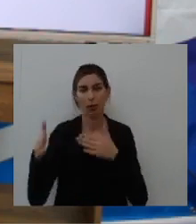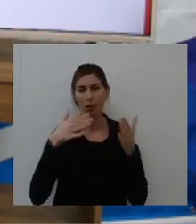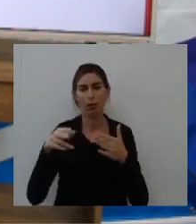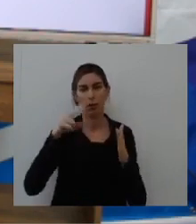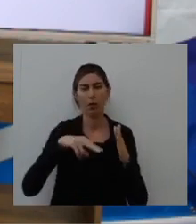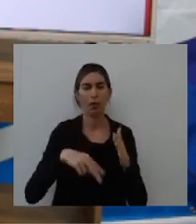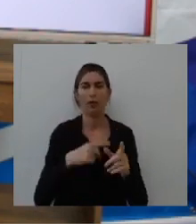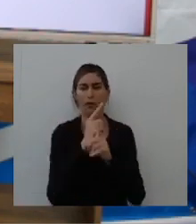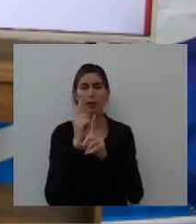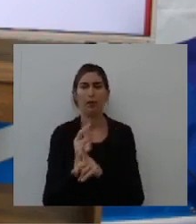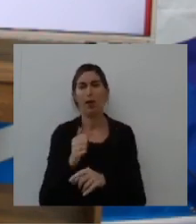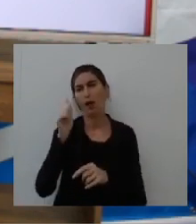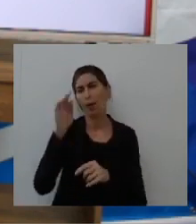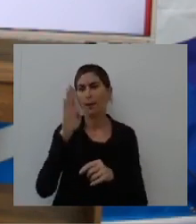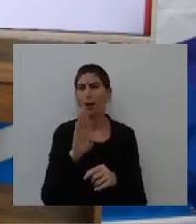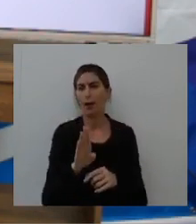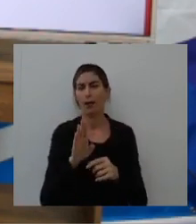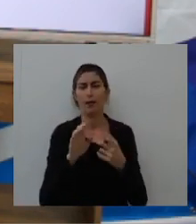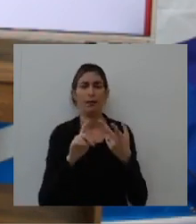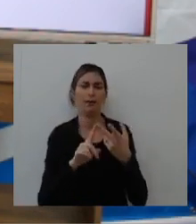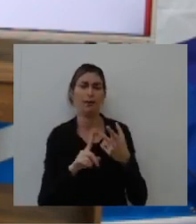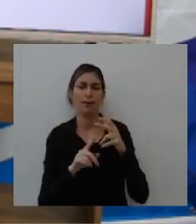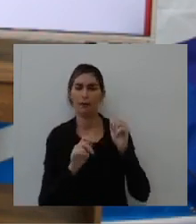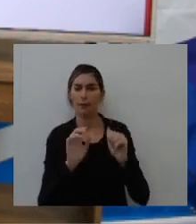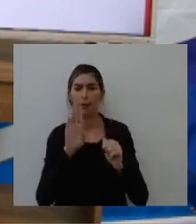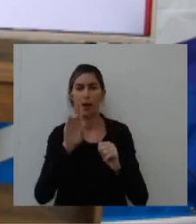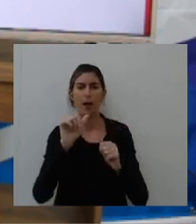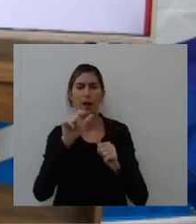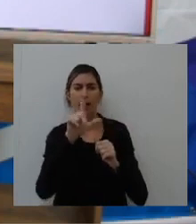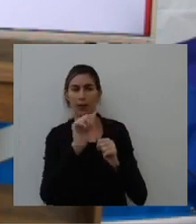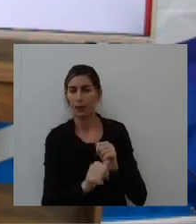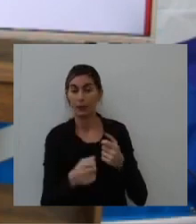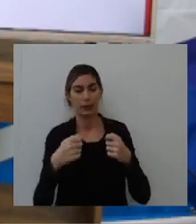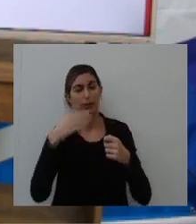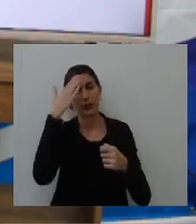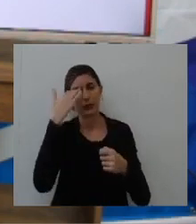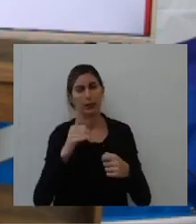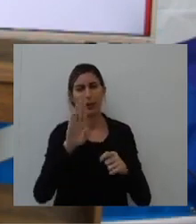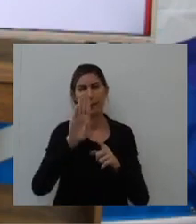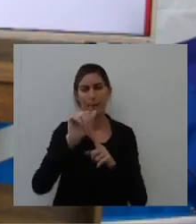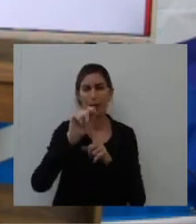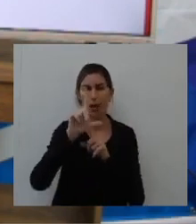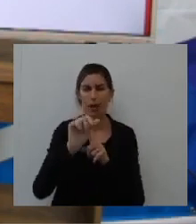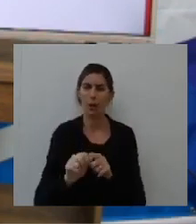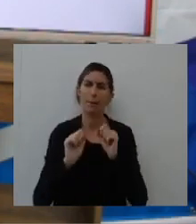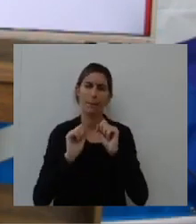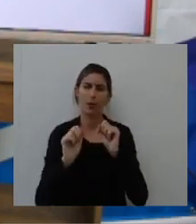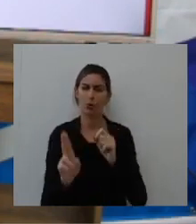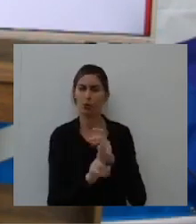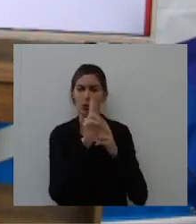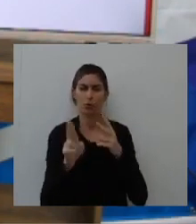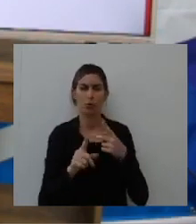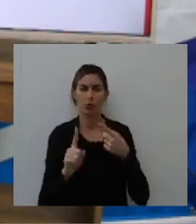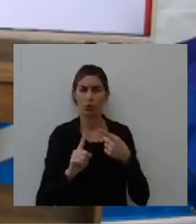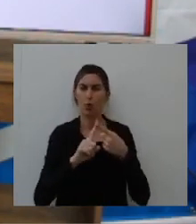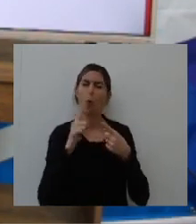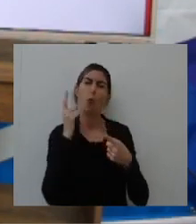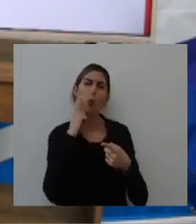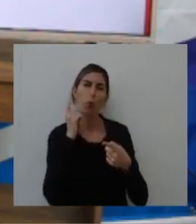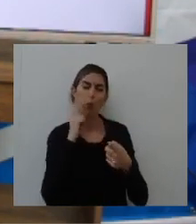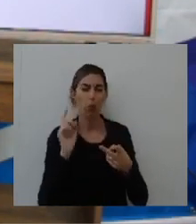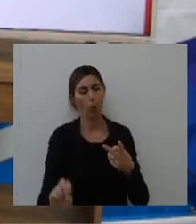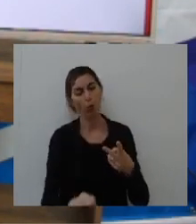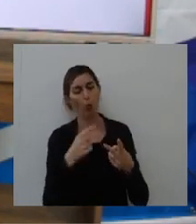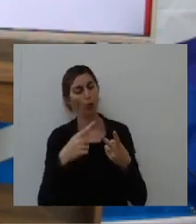com a ba, L com a lá, bala. Você tem que saber que, por exemplo, bala pode ser usado como confeito, pode